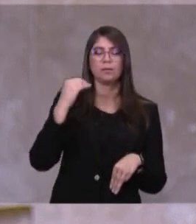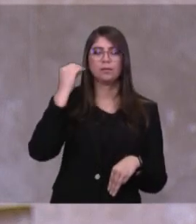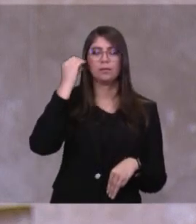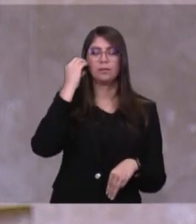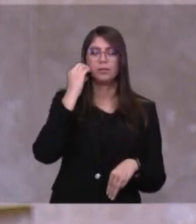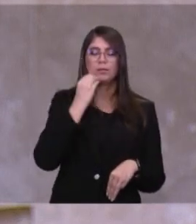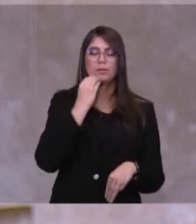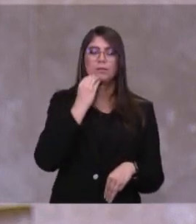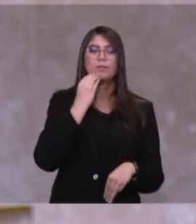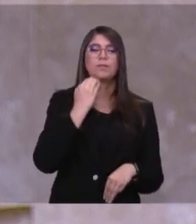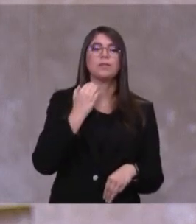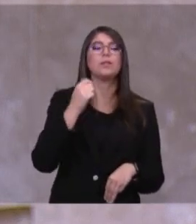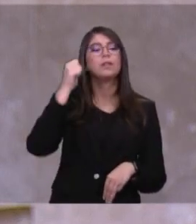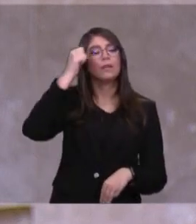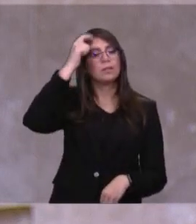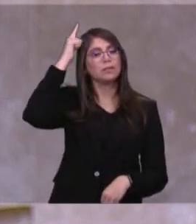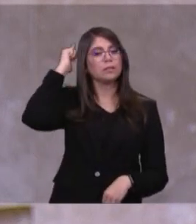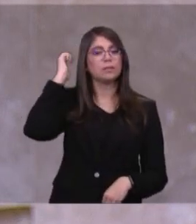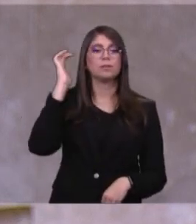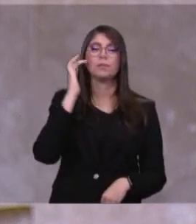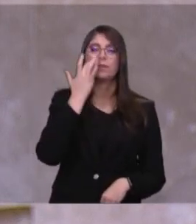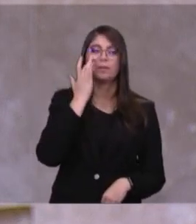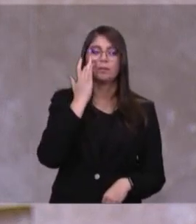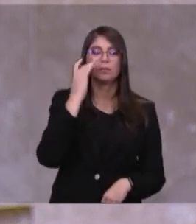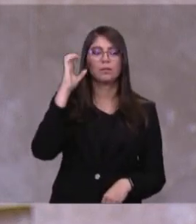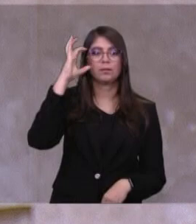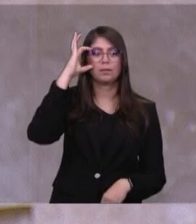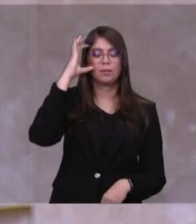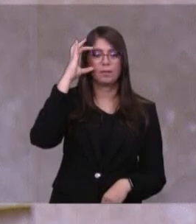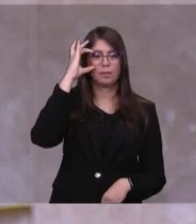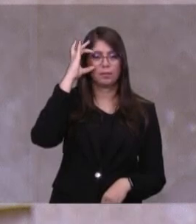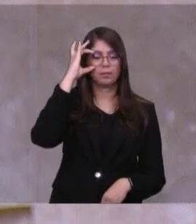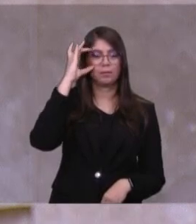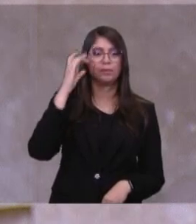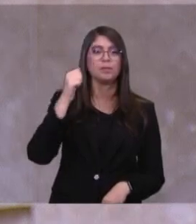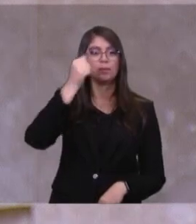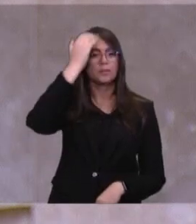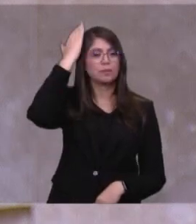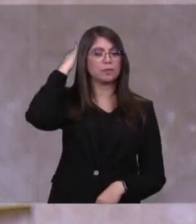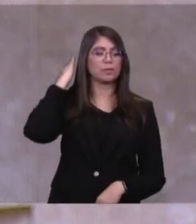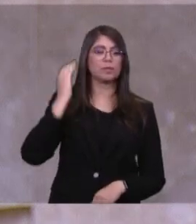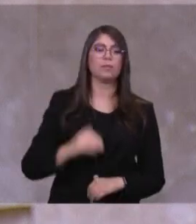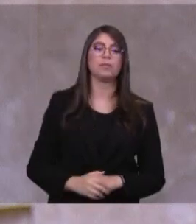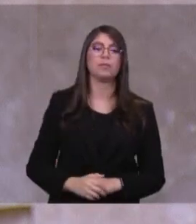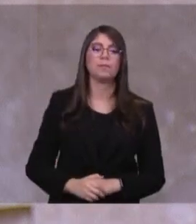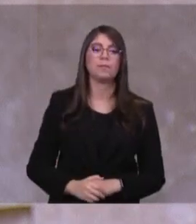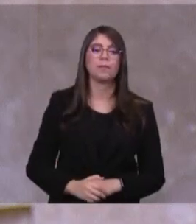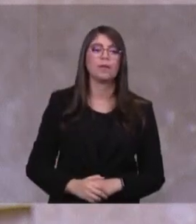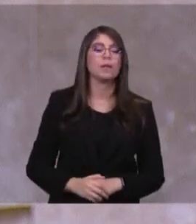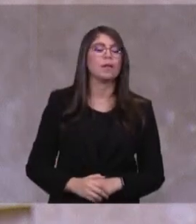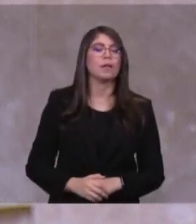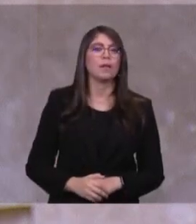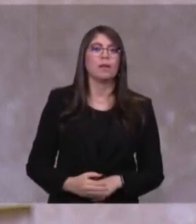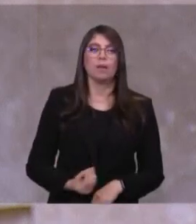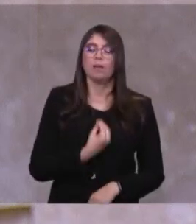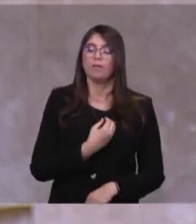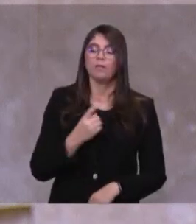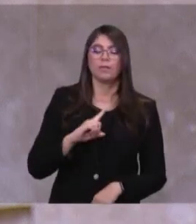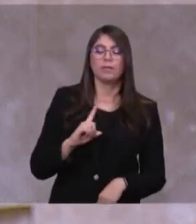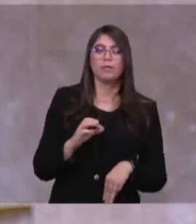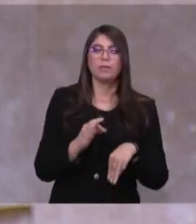Luiz Fux, Alexandre ministro, de Moraes, Carmen Nunes Lívia, Marques, Souza, André Mendonça e plenário. Cristiano Zanin. Ausentes, imagem justificadamente, branca, os